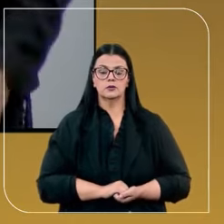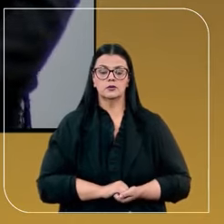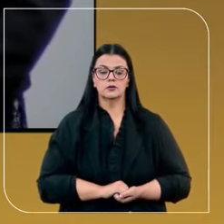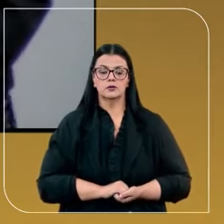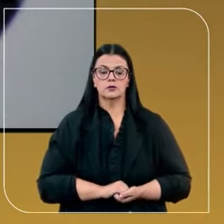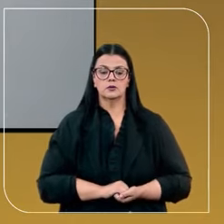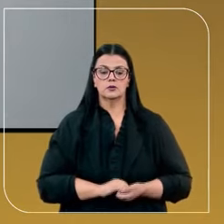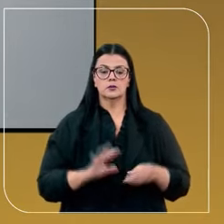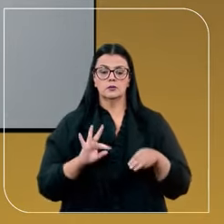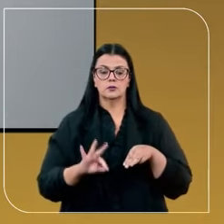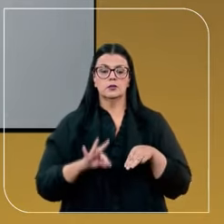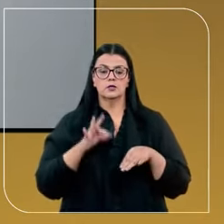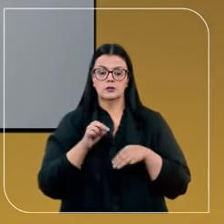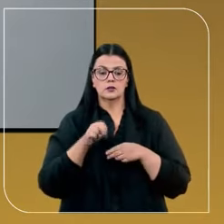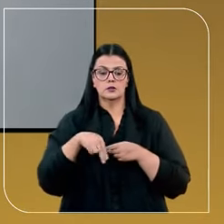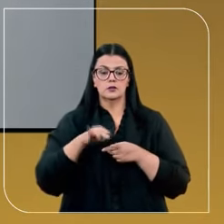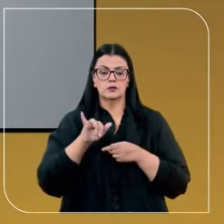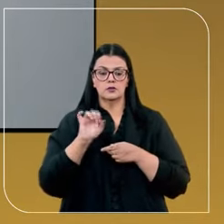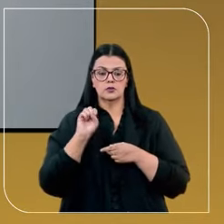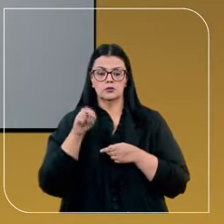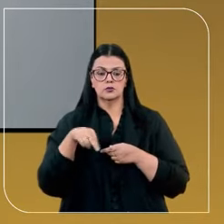e o ministro Nilson Naves.